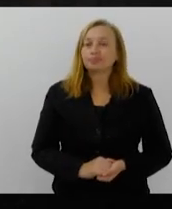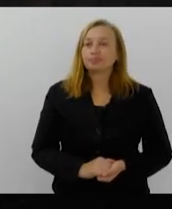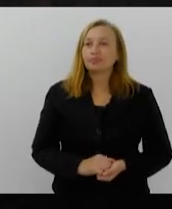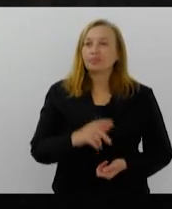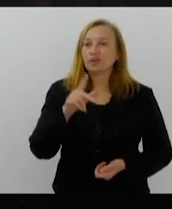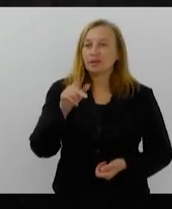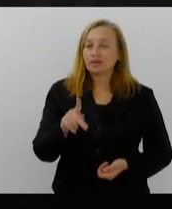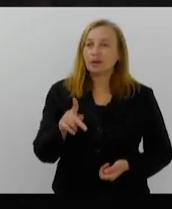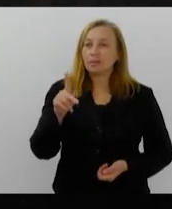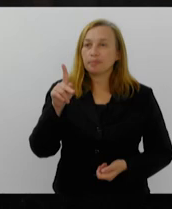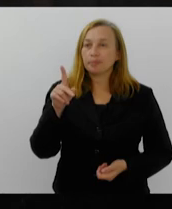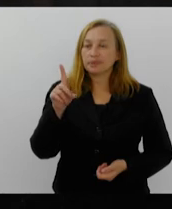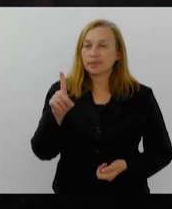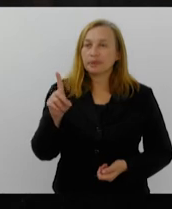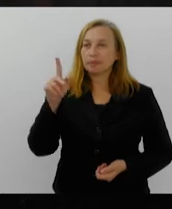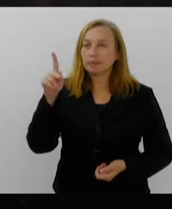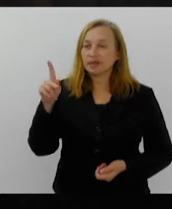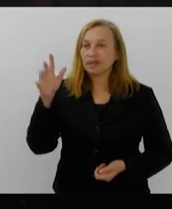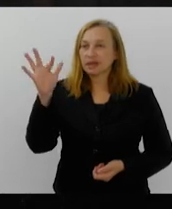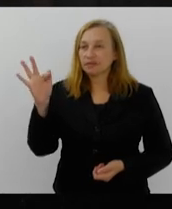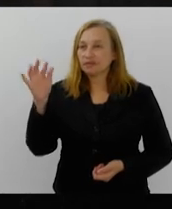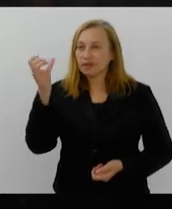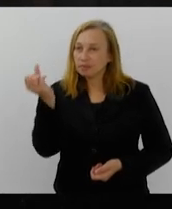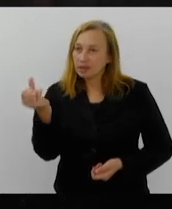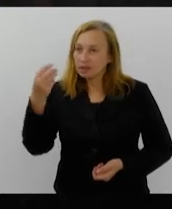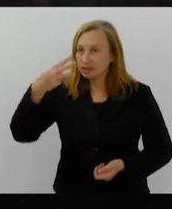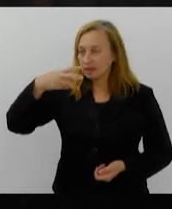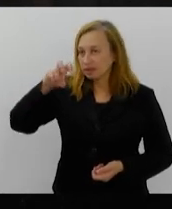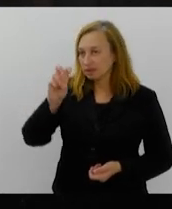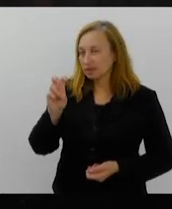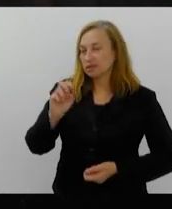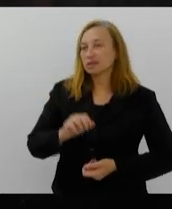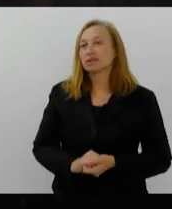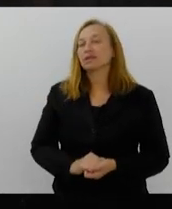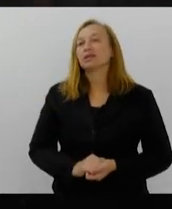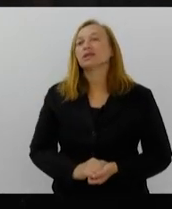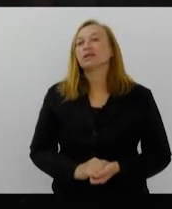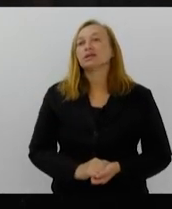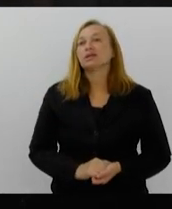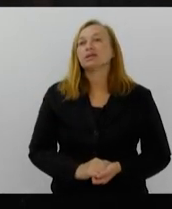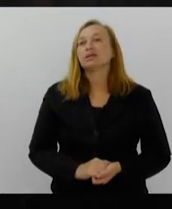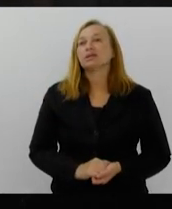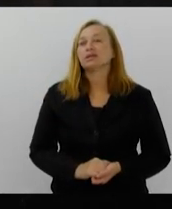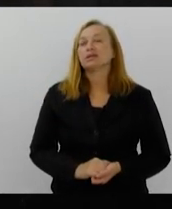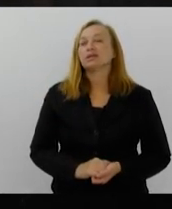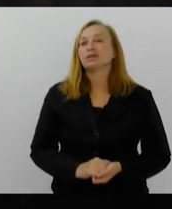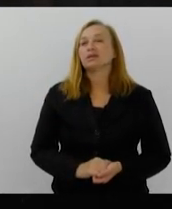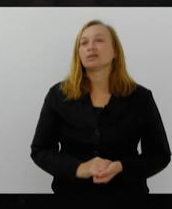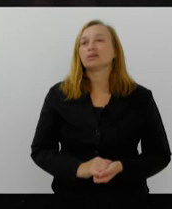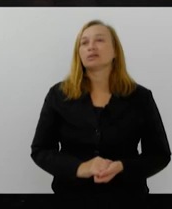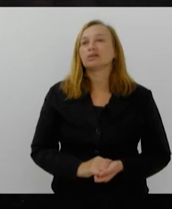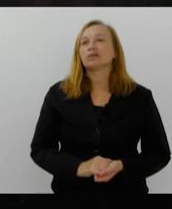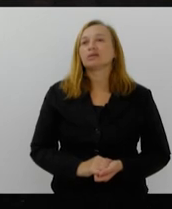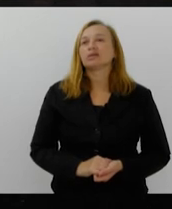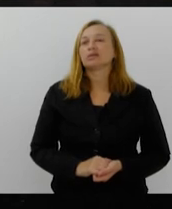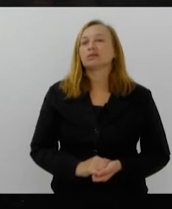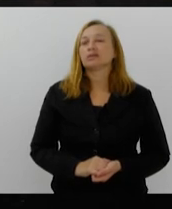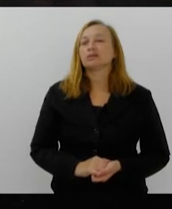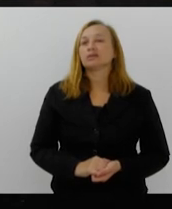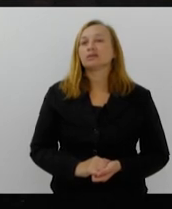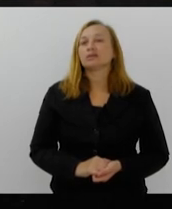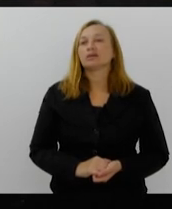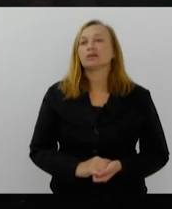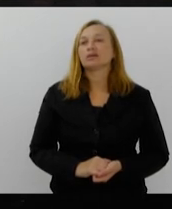DPF 635, ela é, sobretudo, né, uma ferramenta que